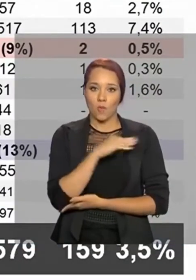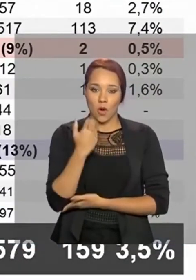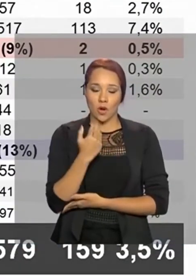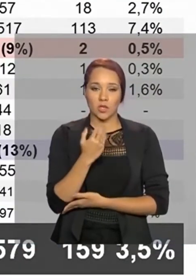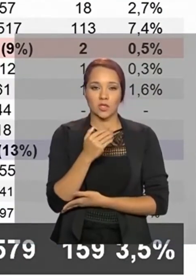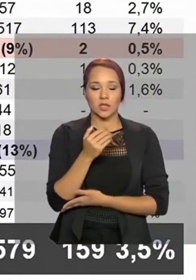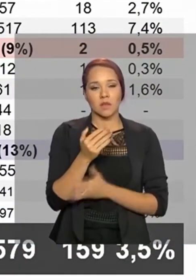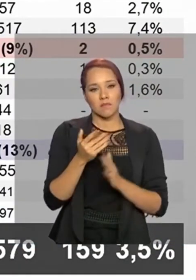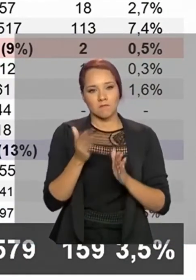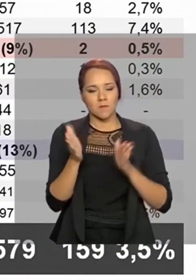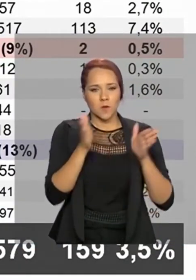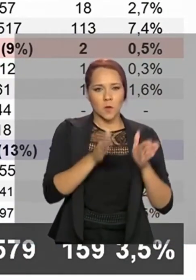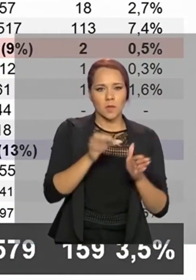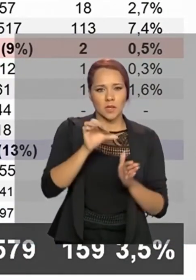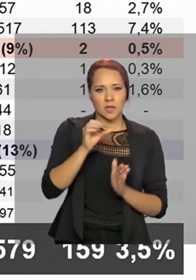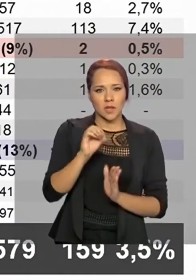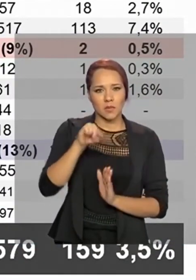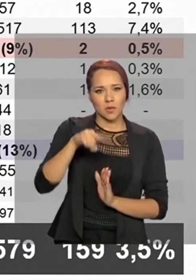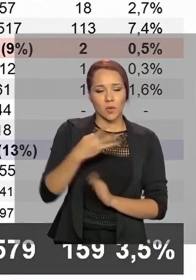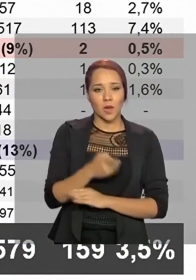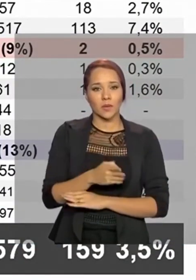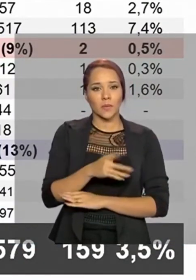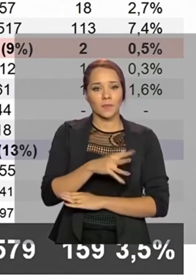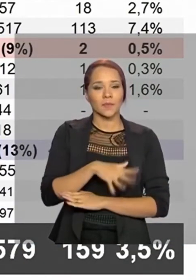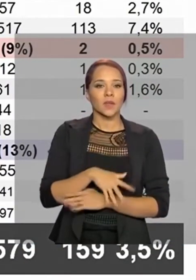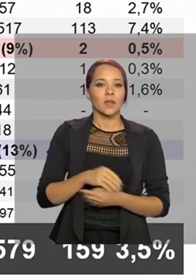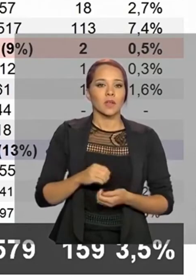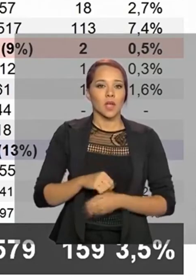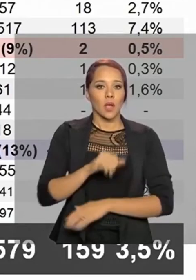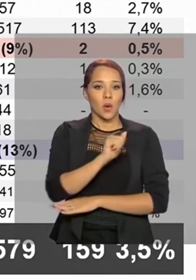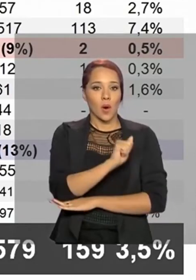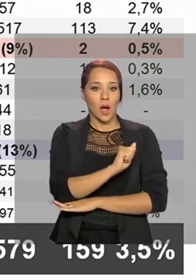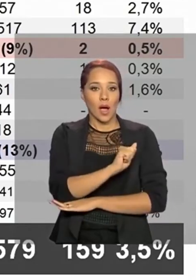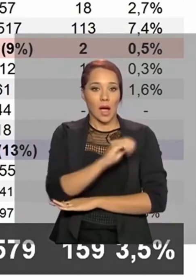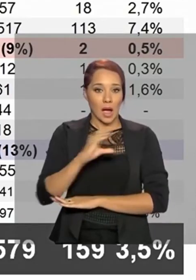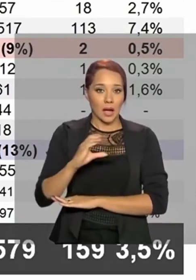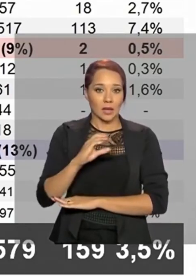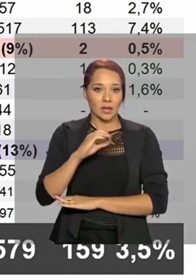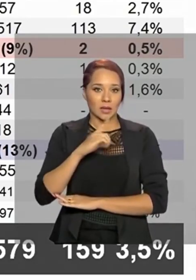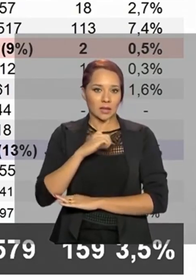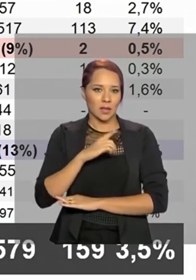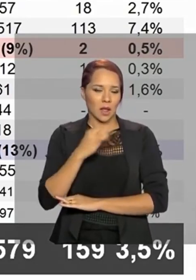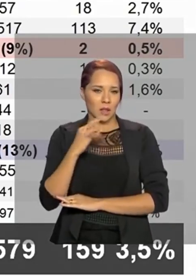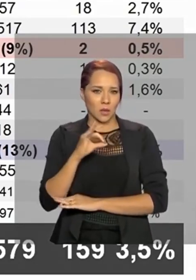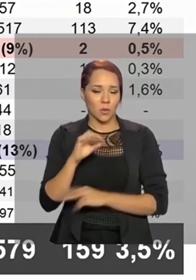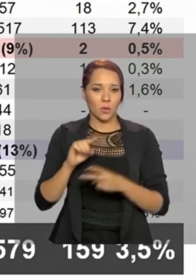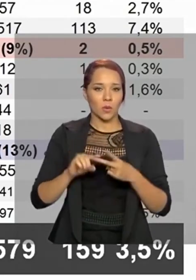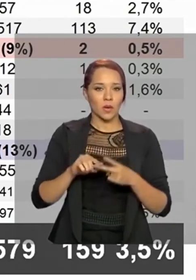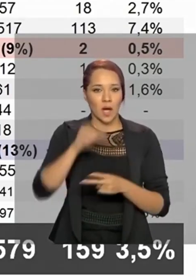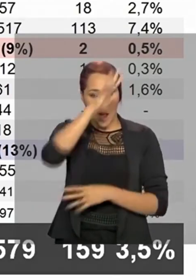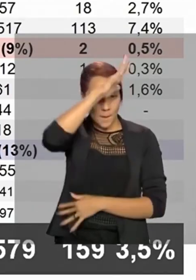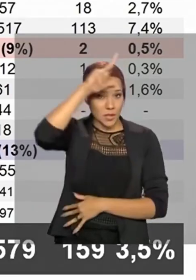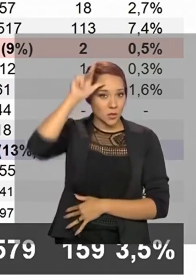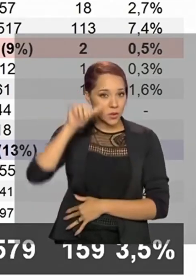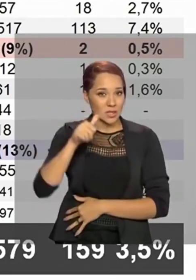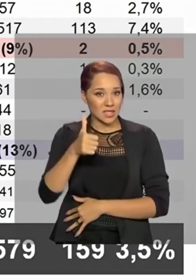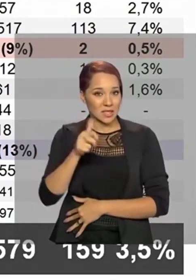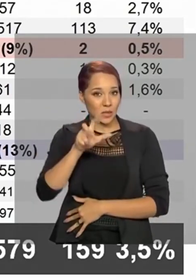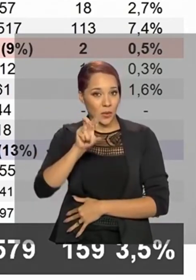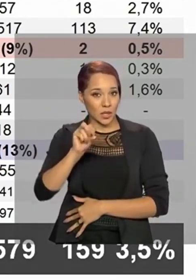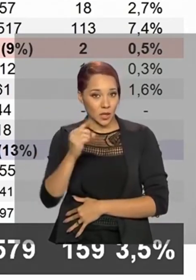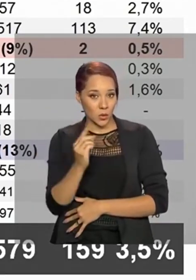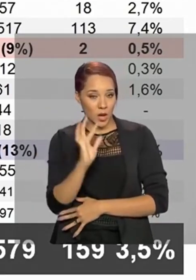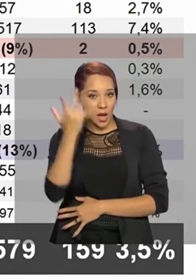de letalidade. O Acre tem 42 casos, nenhum óbito. Amazonas, 151 casos confirmados, um